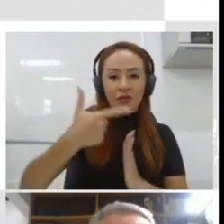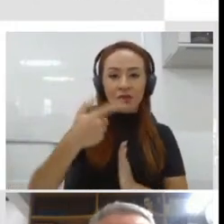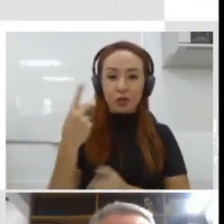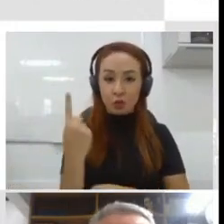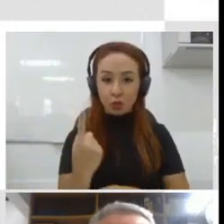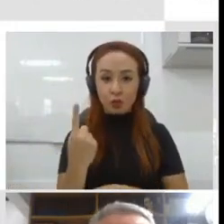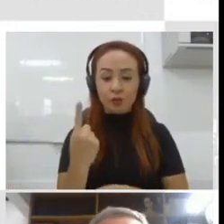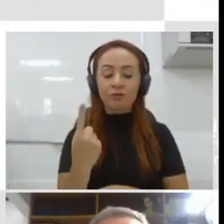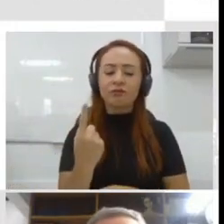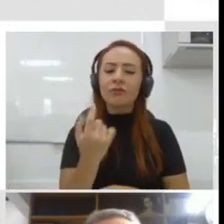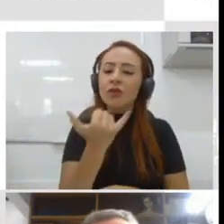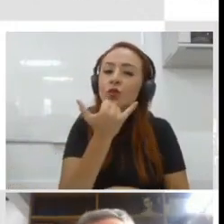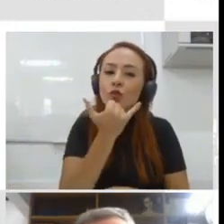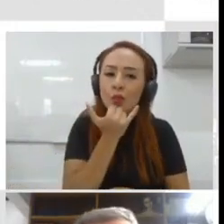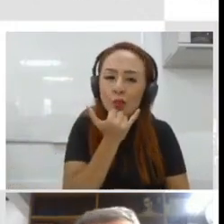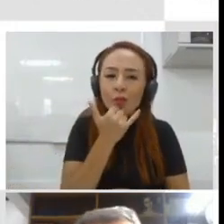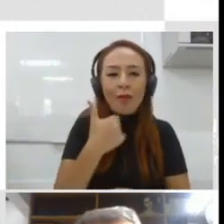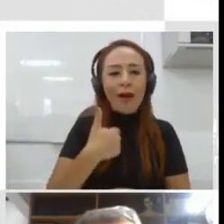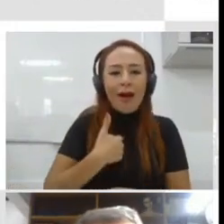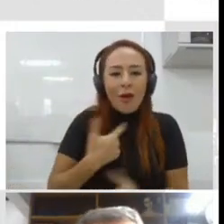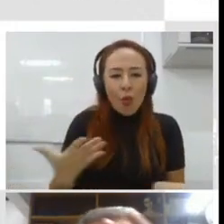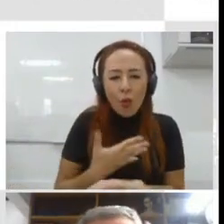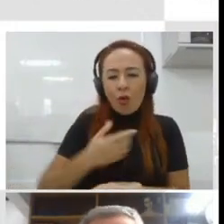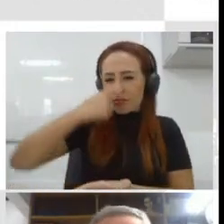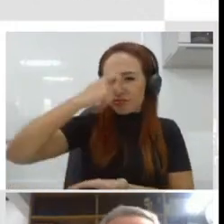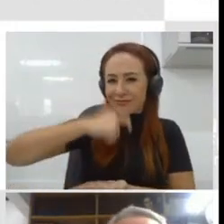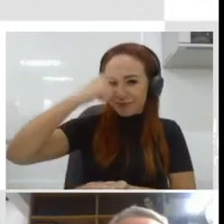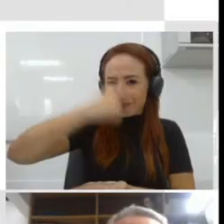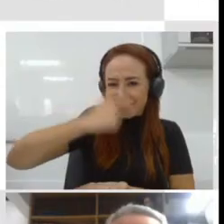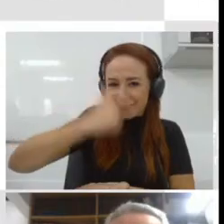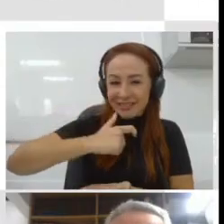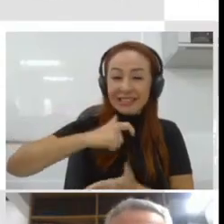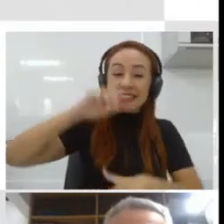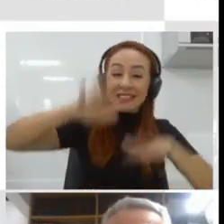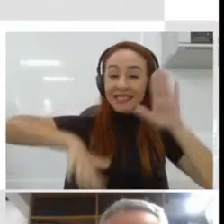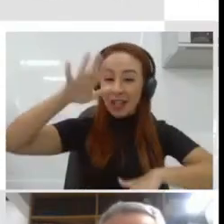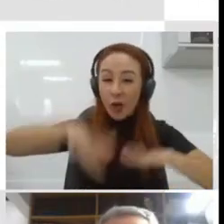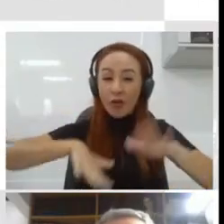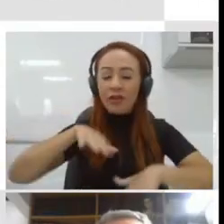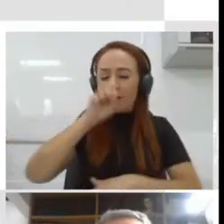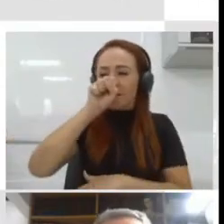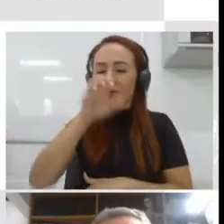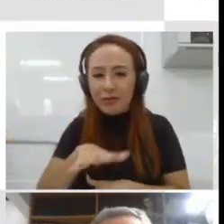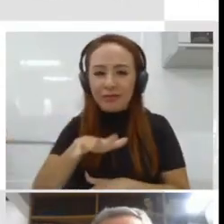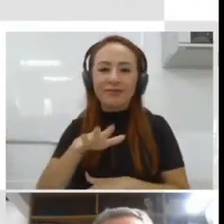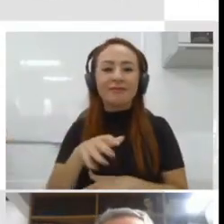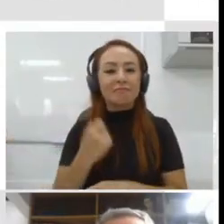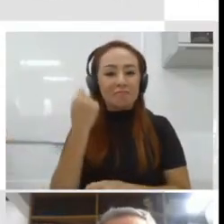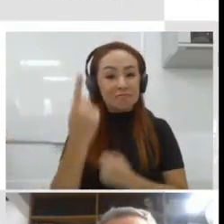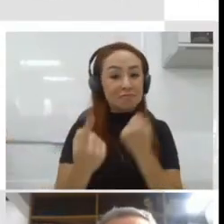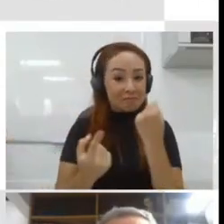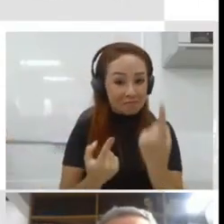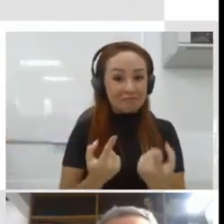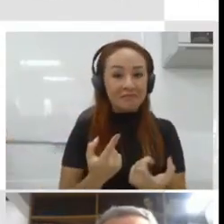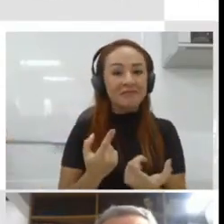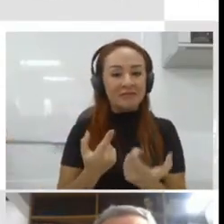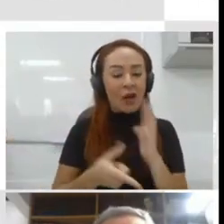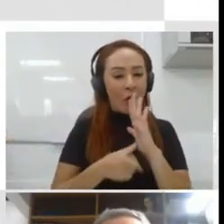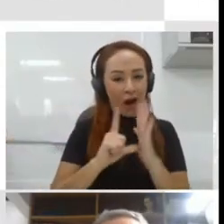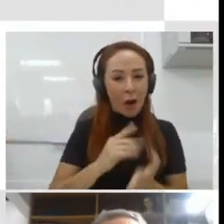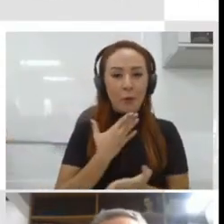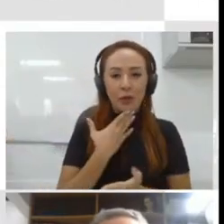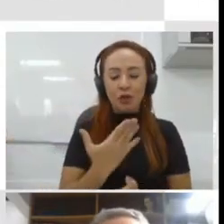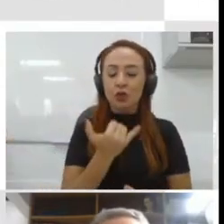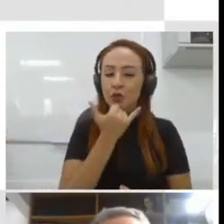involuntários. Então, bom, eu atualmente sou professor sênior da ILUM, Escola de Ciência do CNPEM, né,